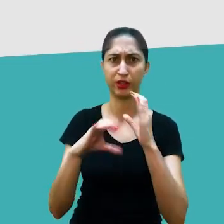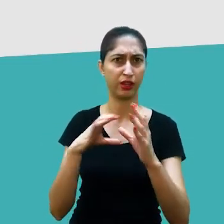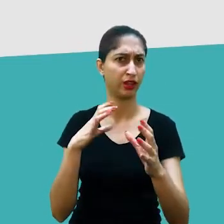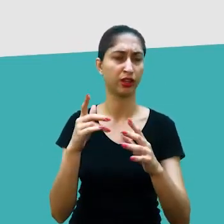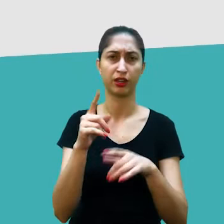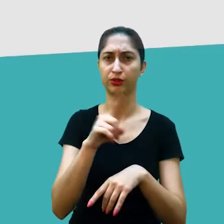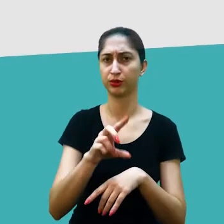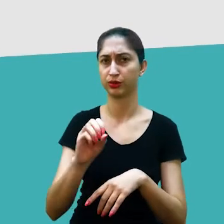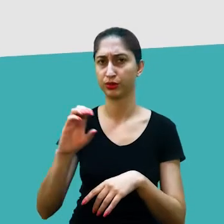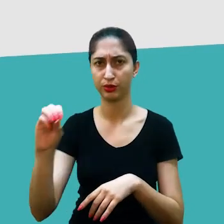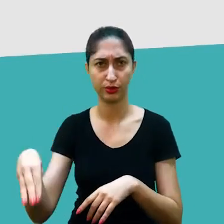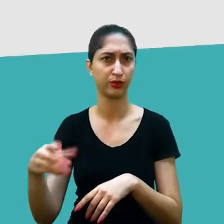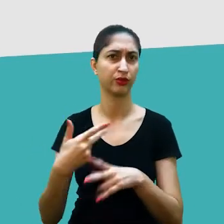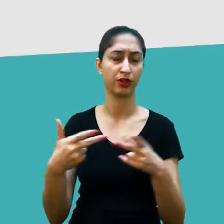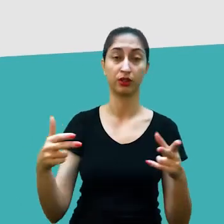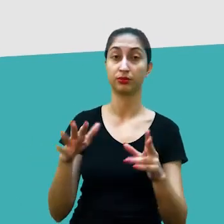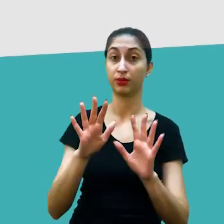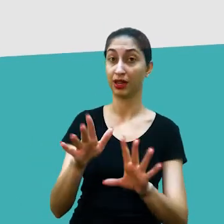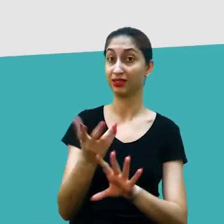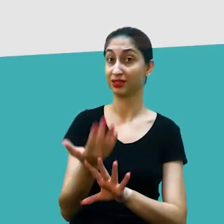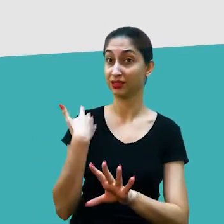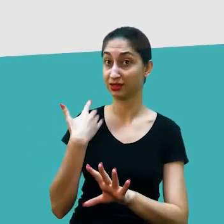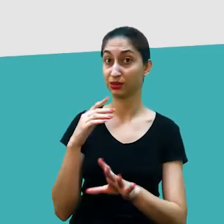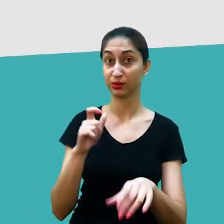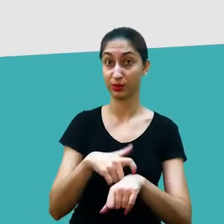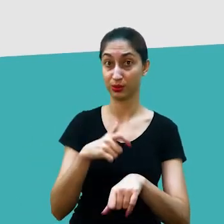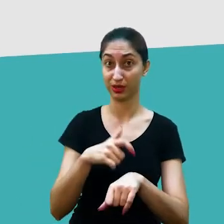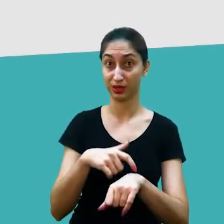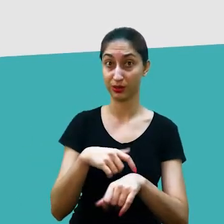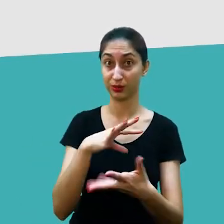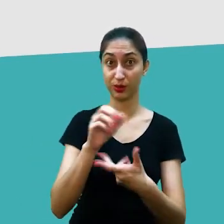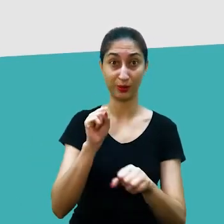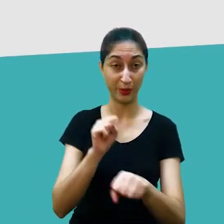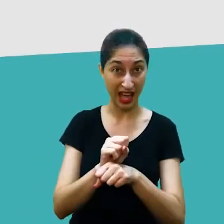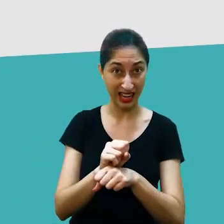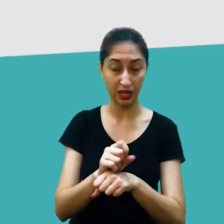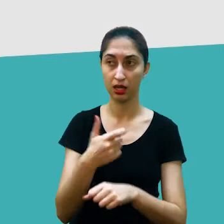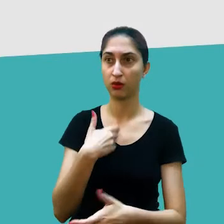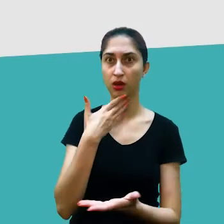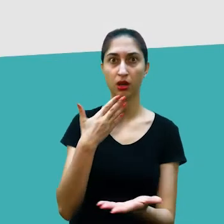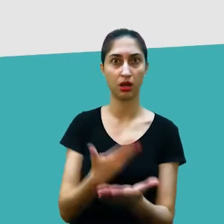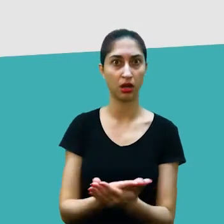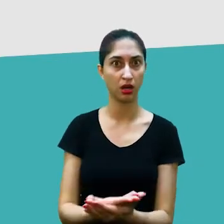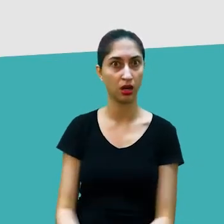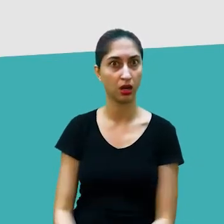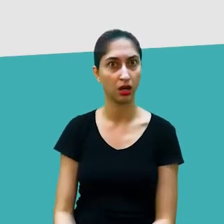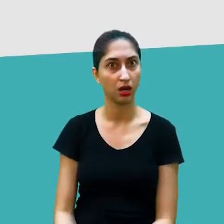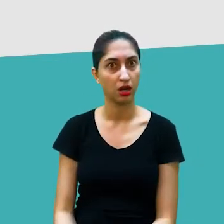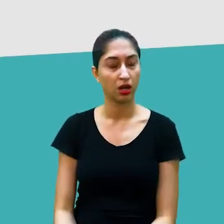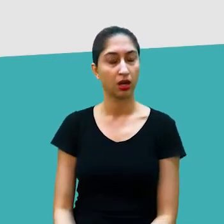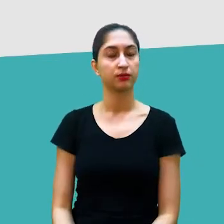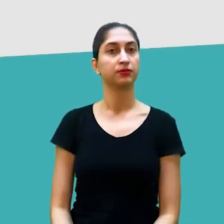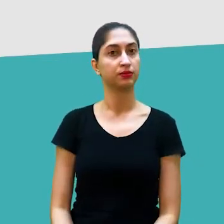pelo Zoom, por todas essas coisas. Mas naquele momento que o mundo parou, eu realmente fiquei pasmo com tudo aquilo.